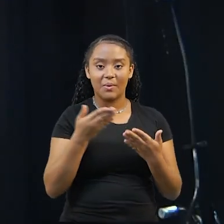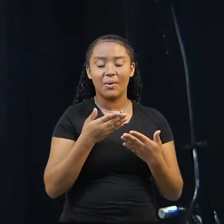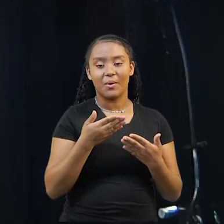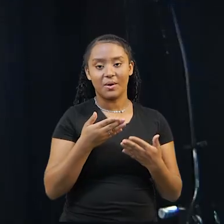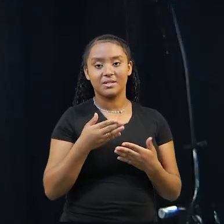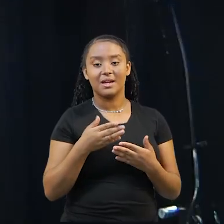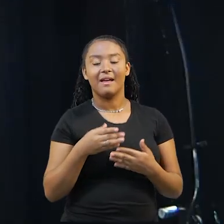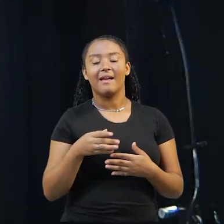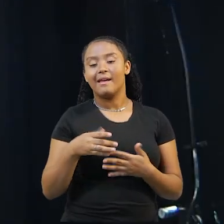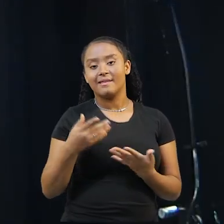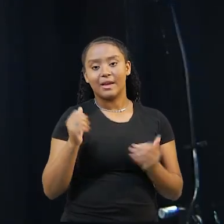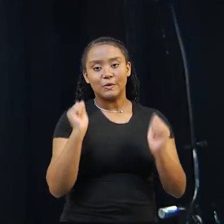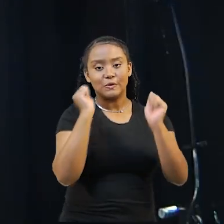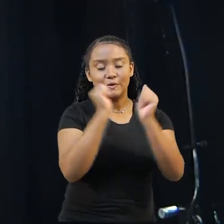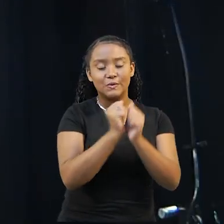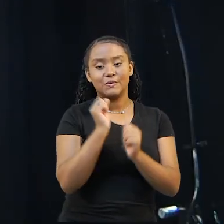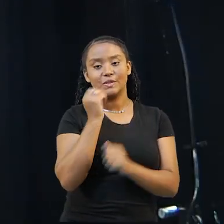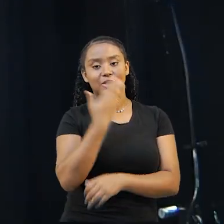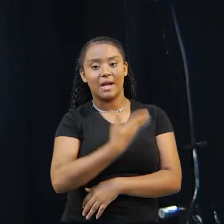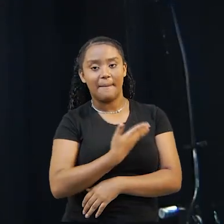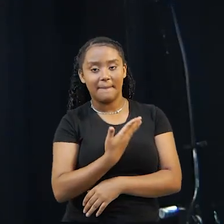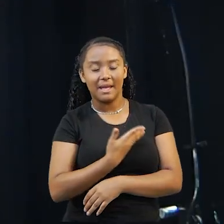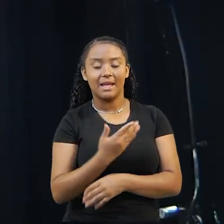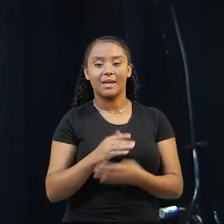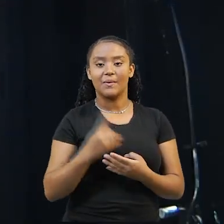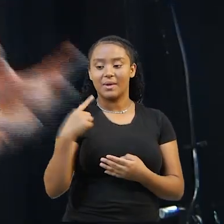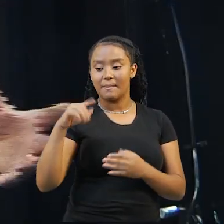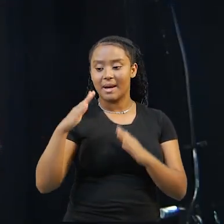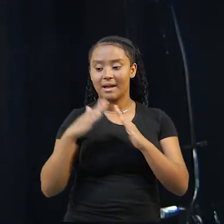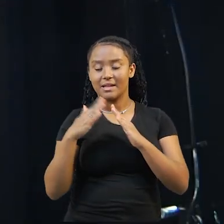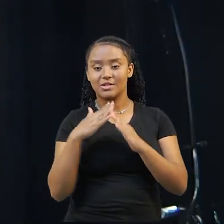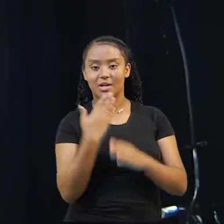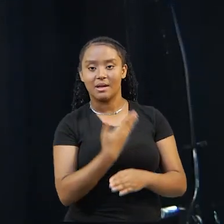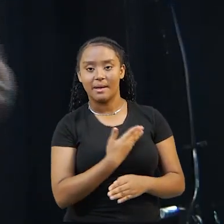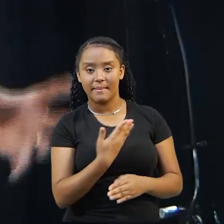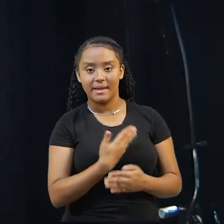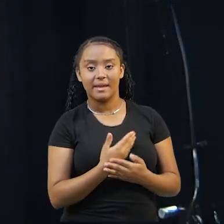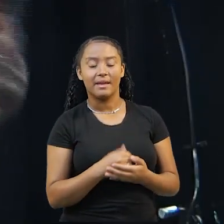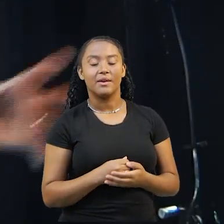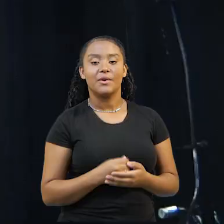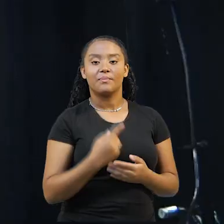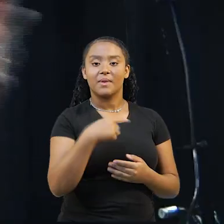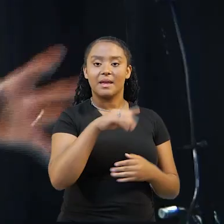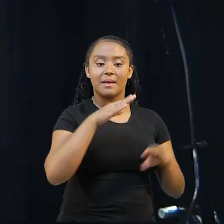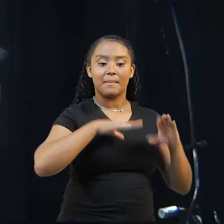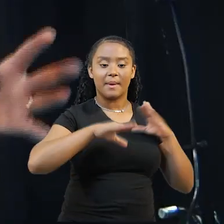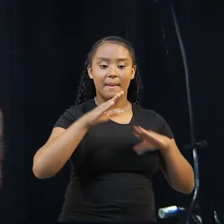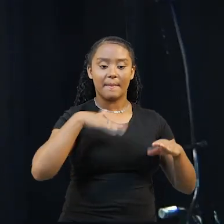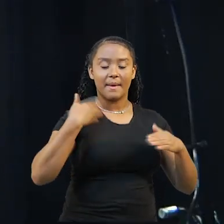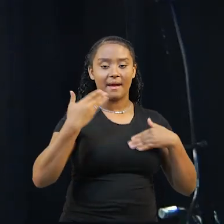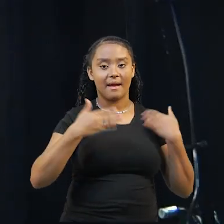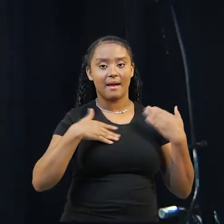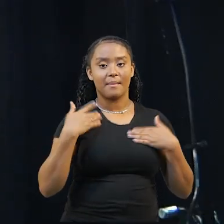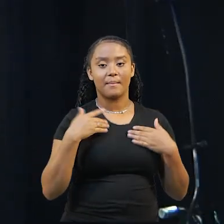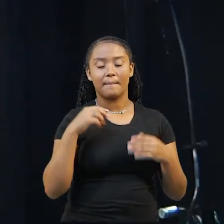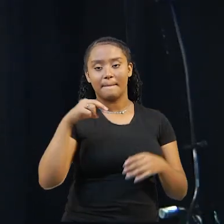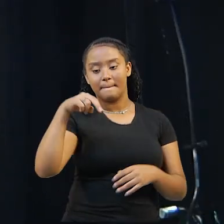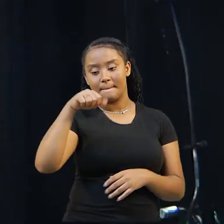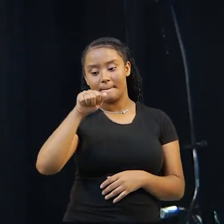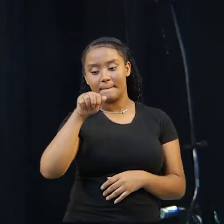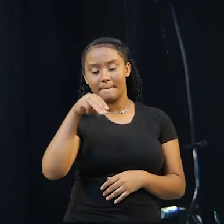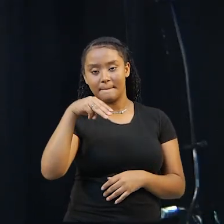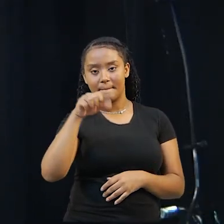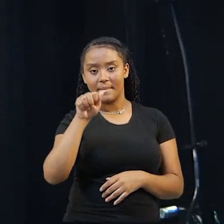com amigos, indo na casa de amigos, recebendo amigos em casa, indo para parques, para praças, para o Maurício poder correr,